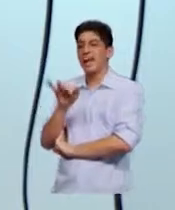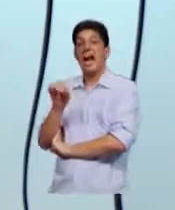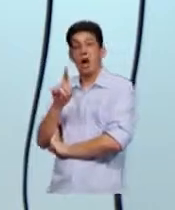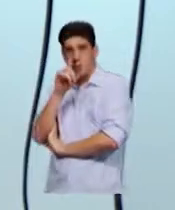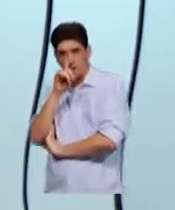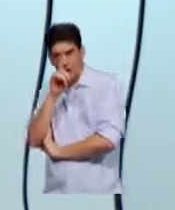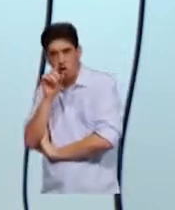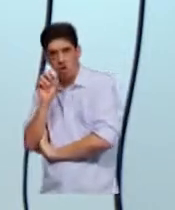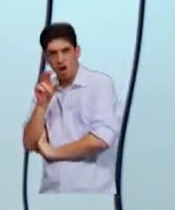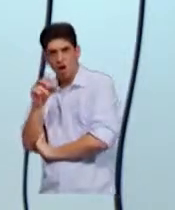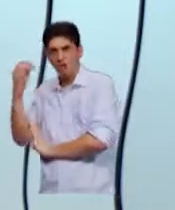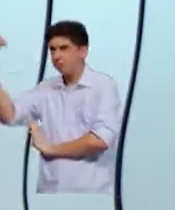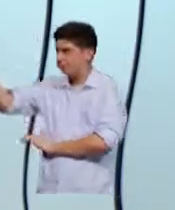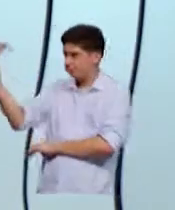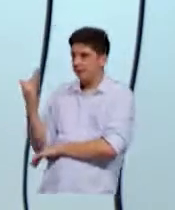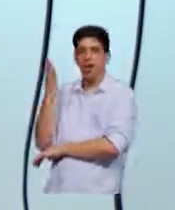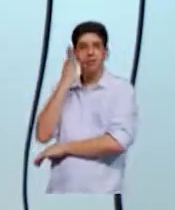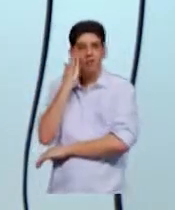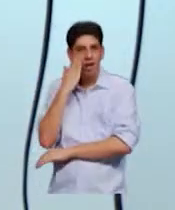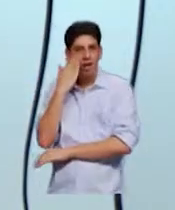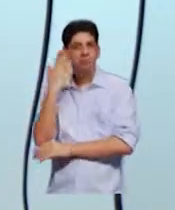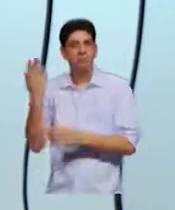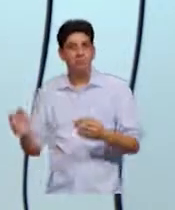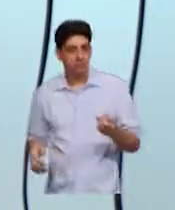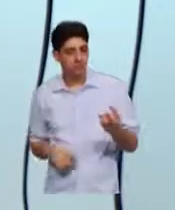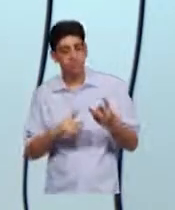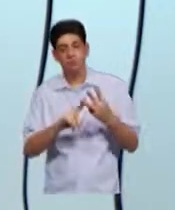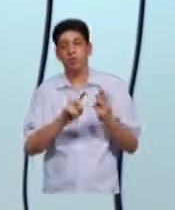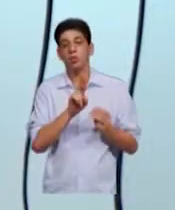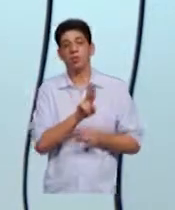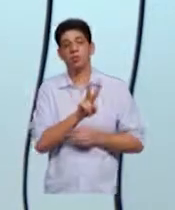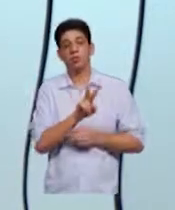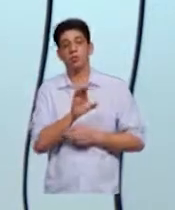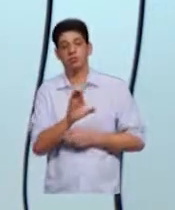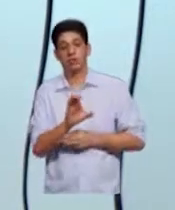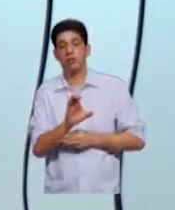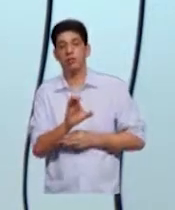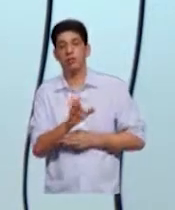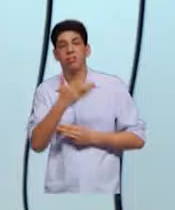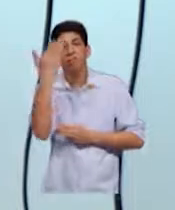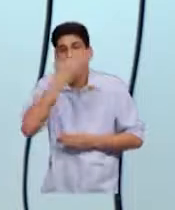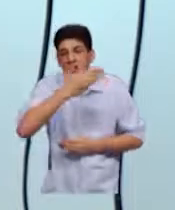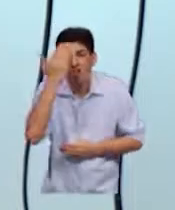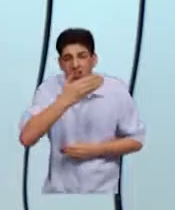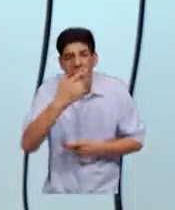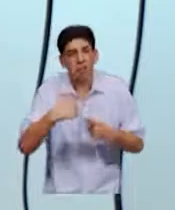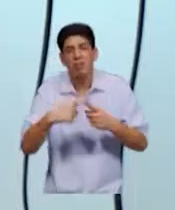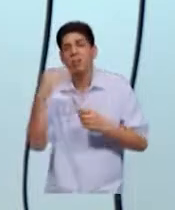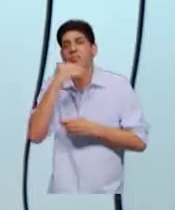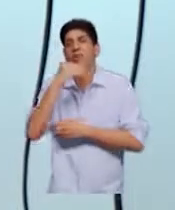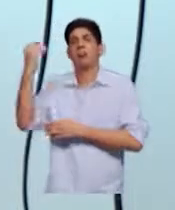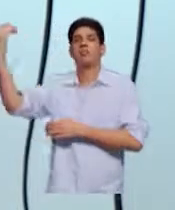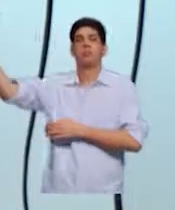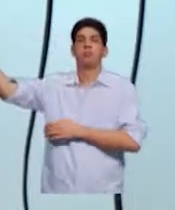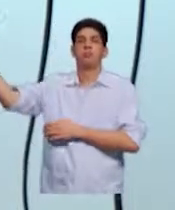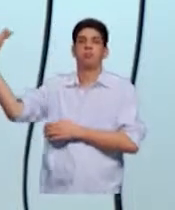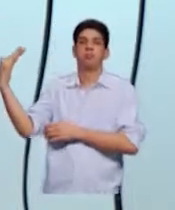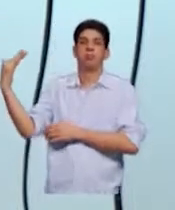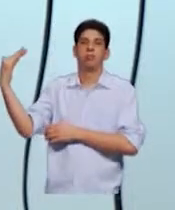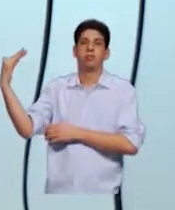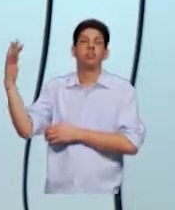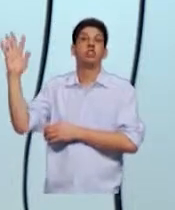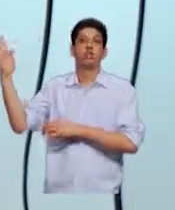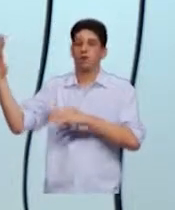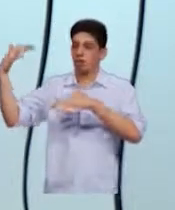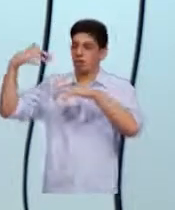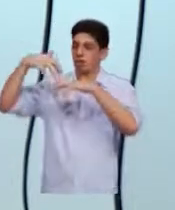os raios do tipo VC nem dá para ver, eles não chegam à superfície terrestre, porque eles já são